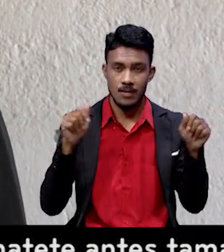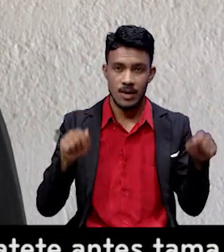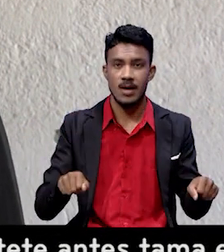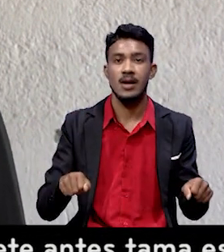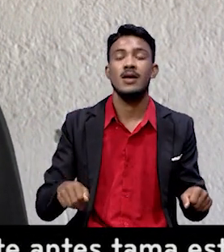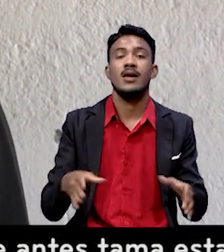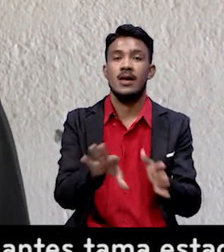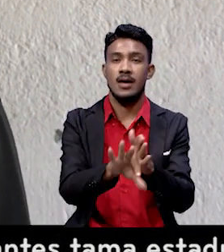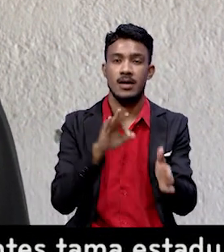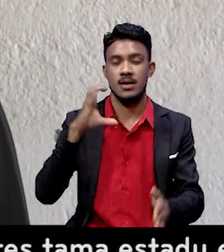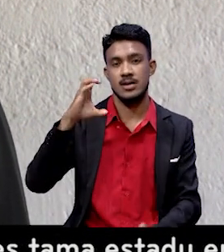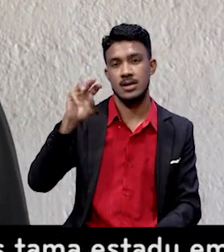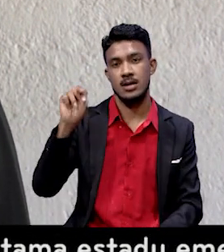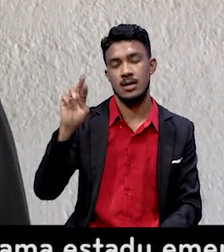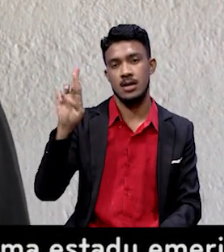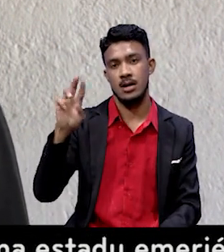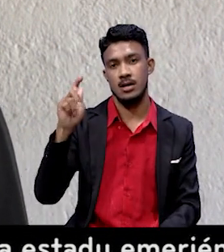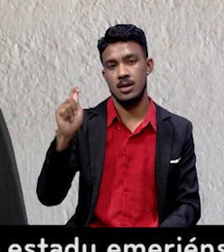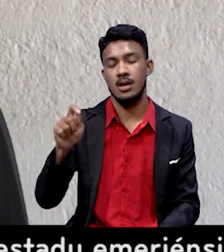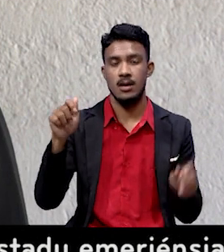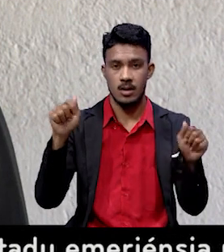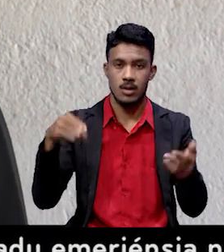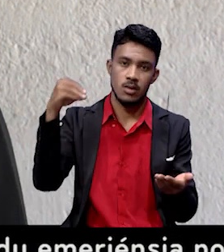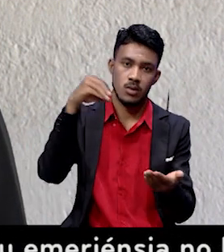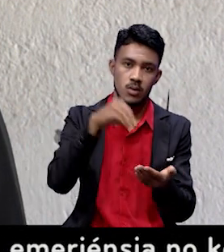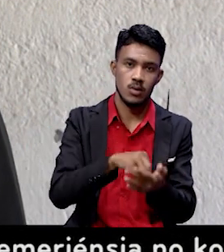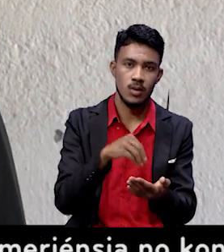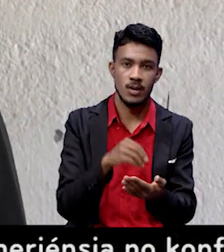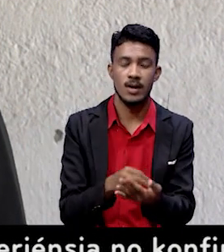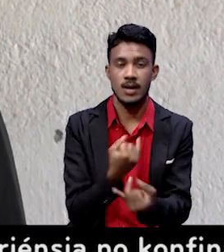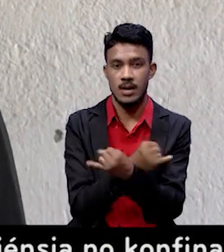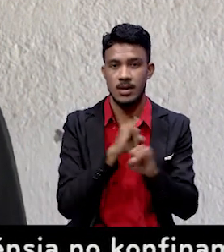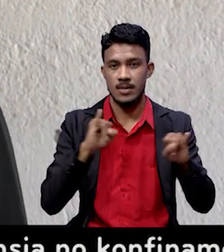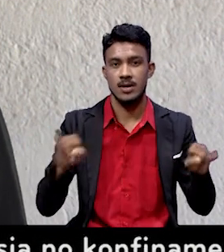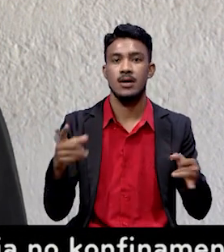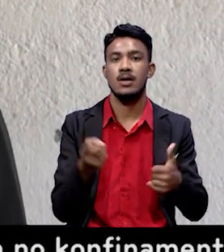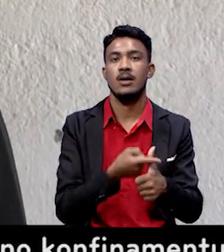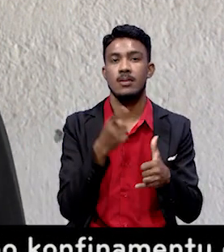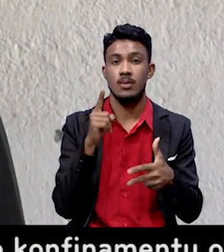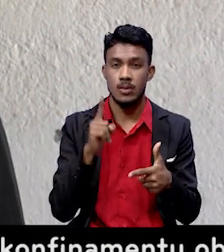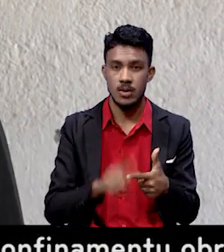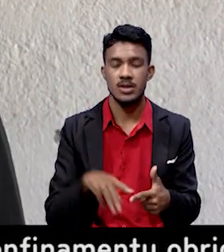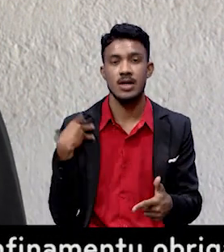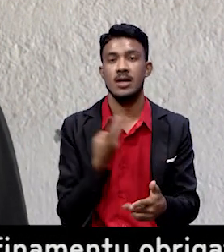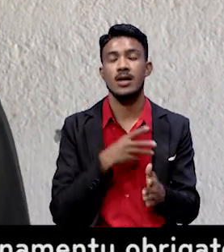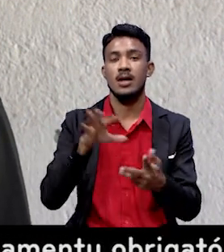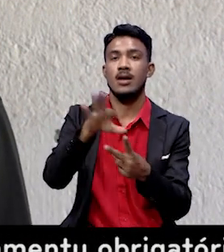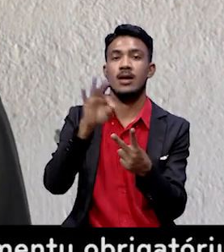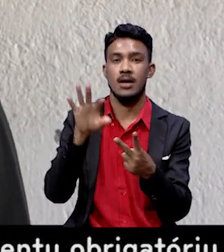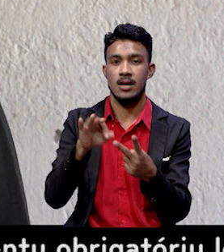a gente vai ter a consulta popular, e depois a gente vai ter a independência, a